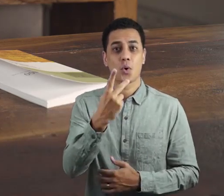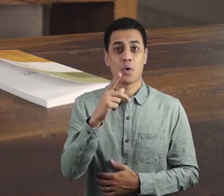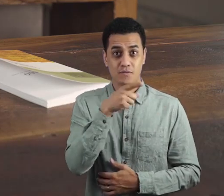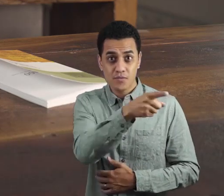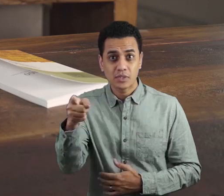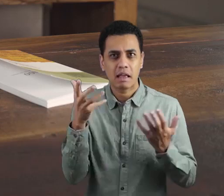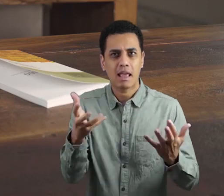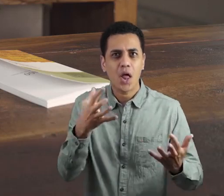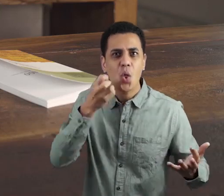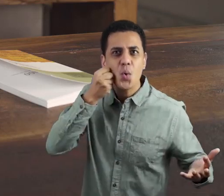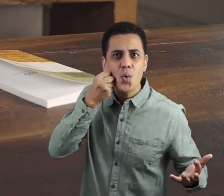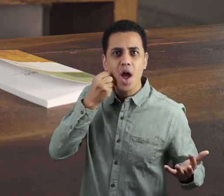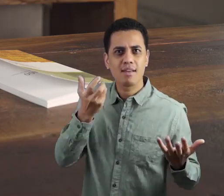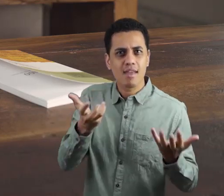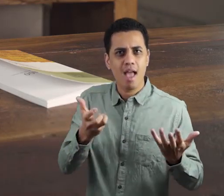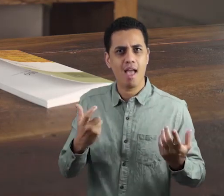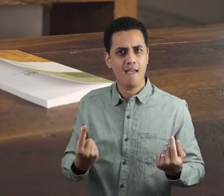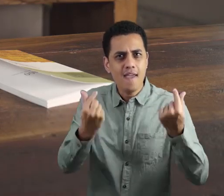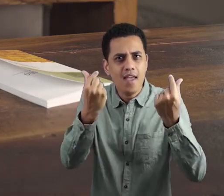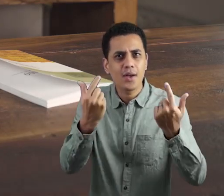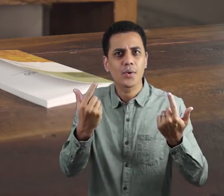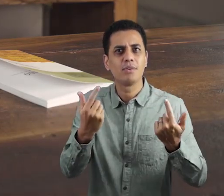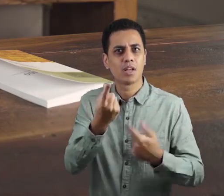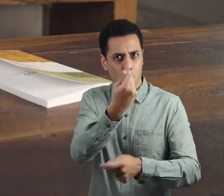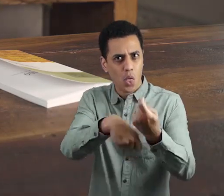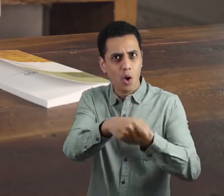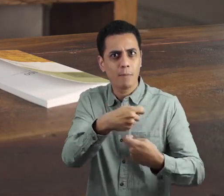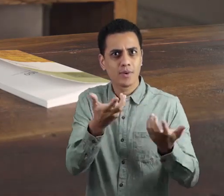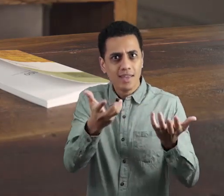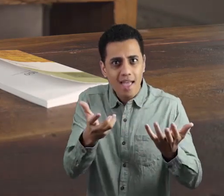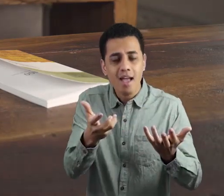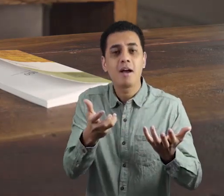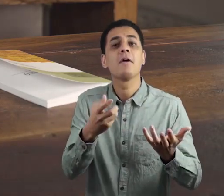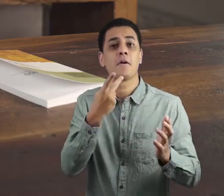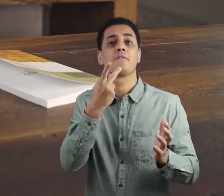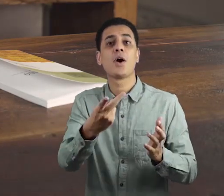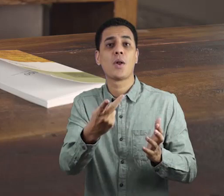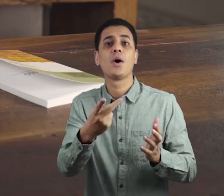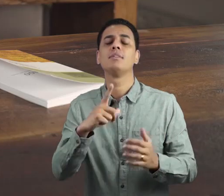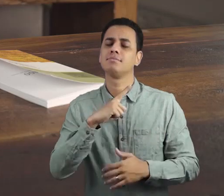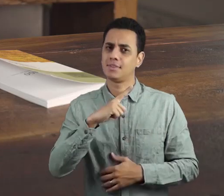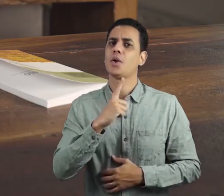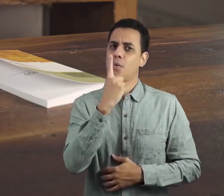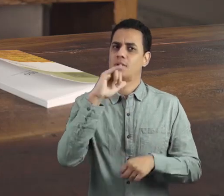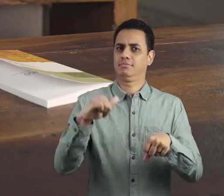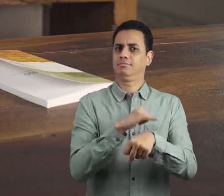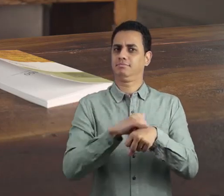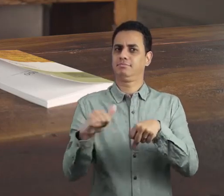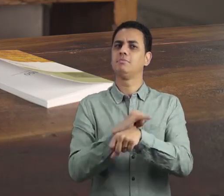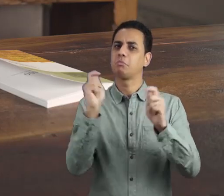existe uma fonte para você lucrar. Ele diz, a piedade, que é o relacionamento de intimidade com Deus, com